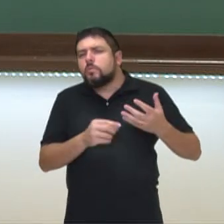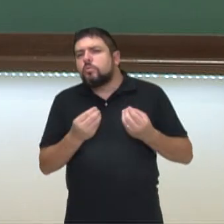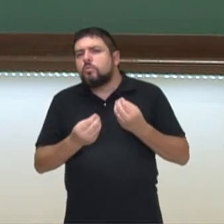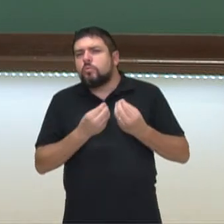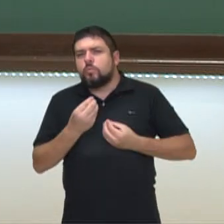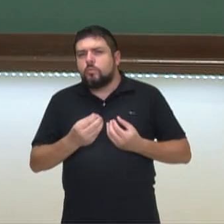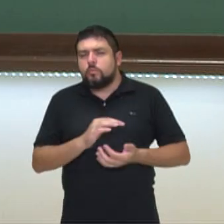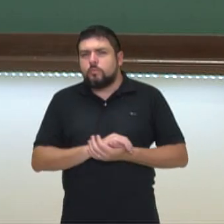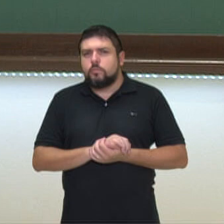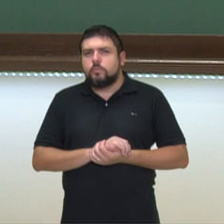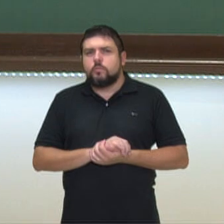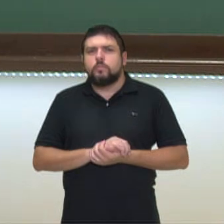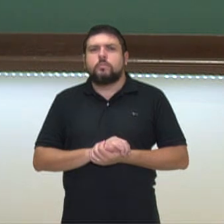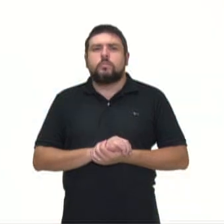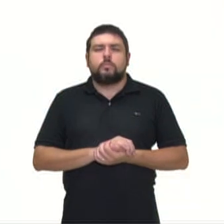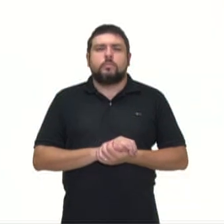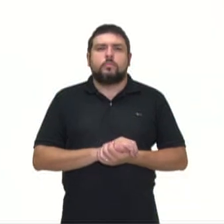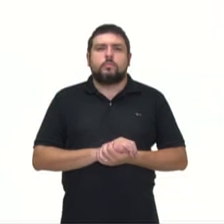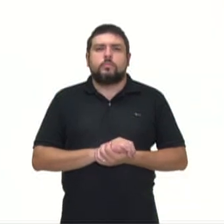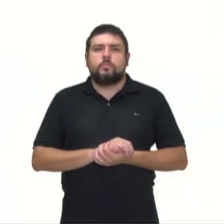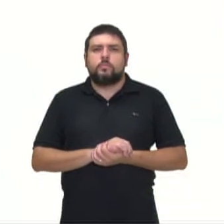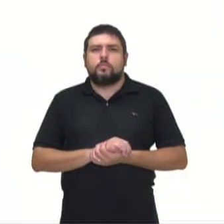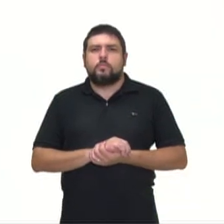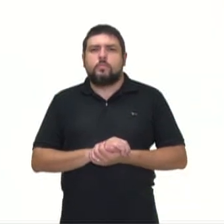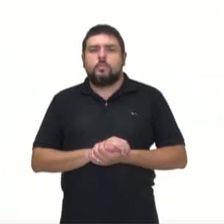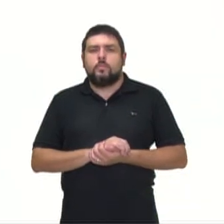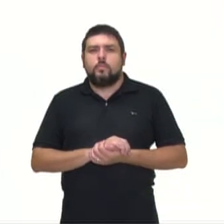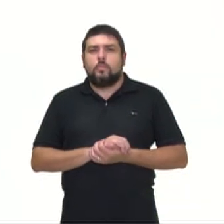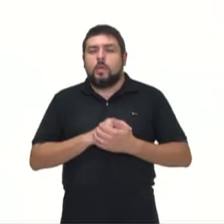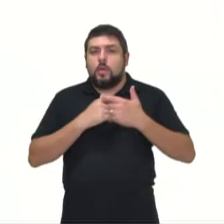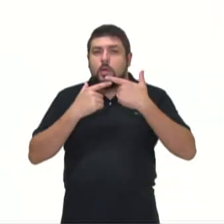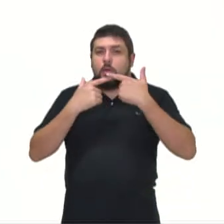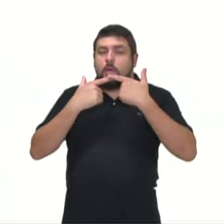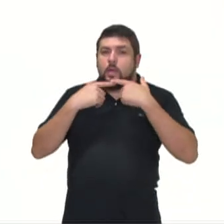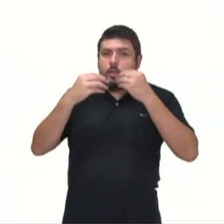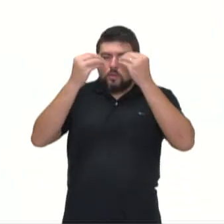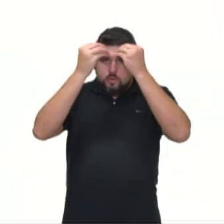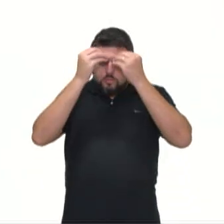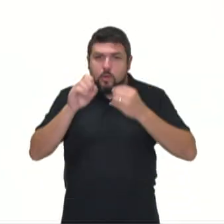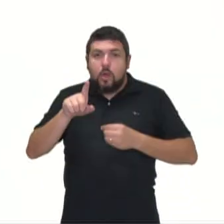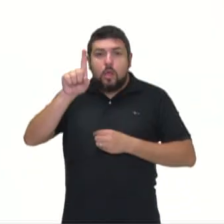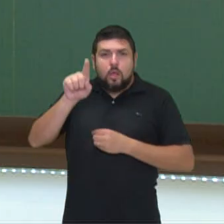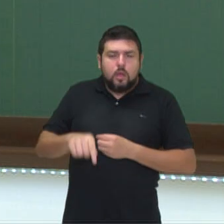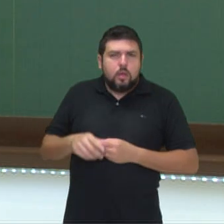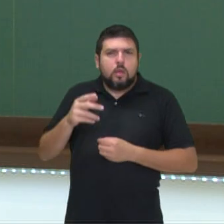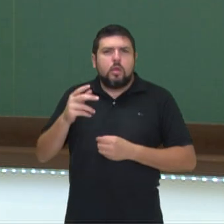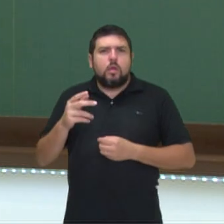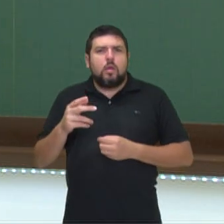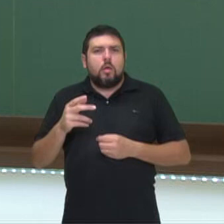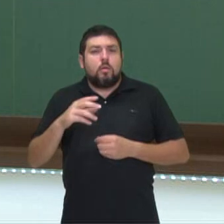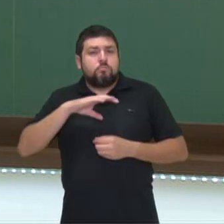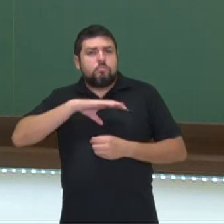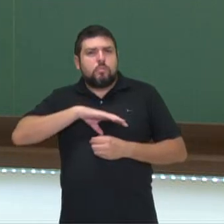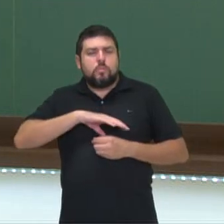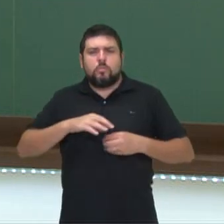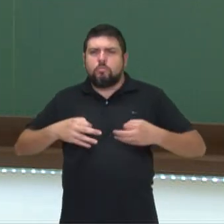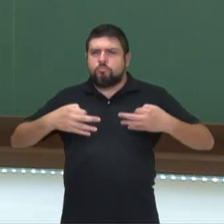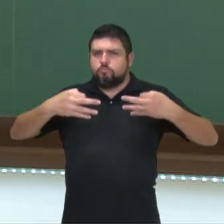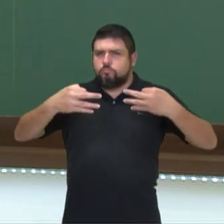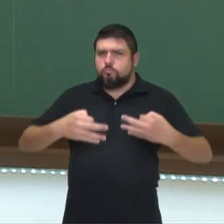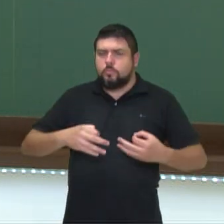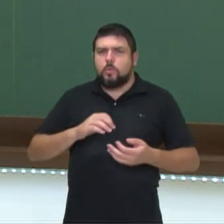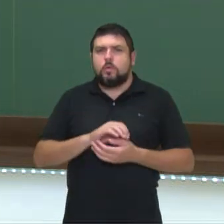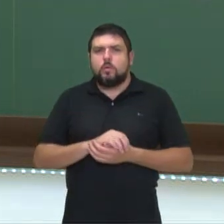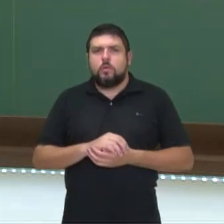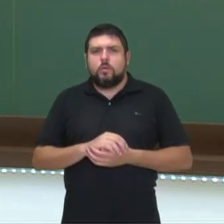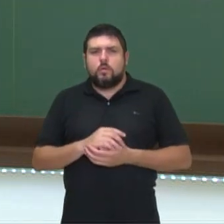Vejamos. A variedade é a norma padrão, então nós não temos empregos de gírias, temos uma linguagem que